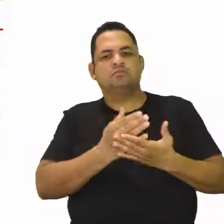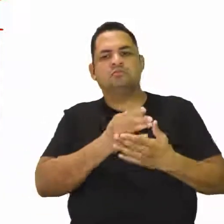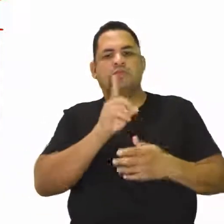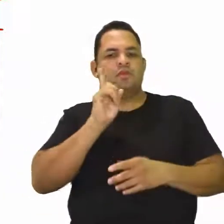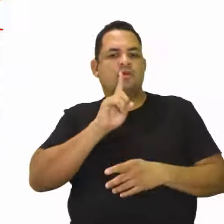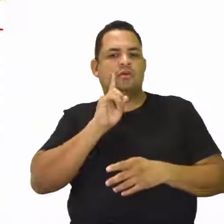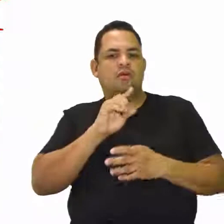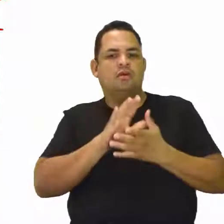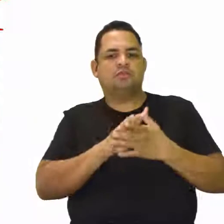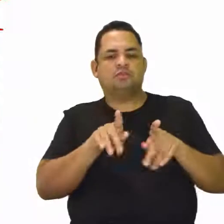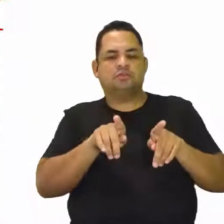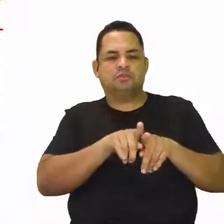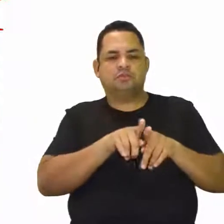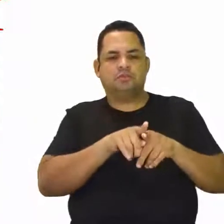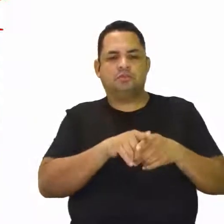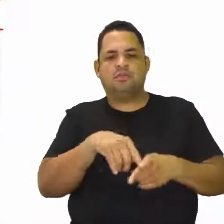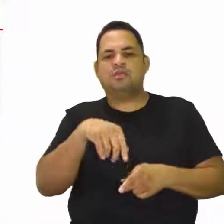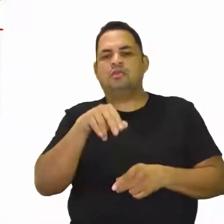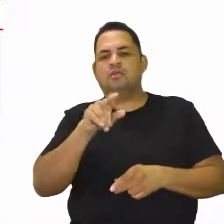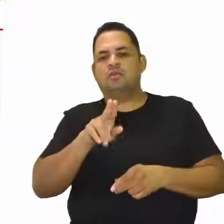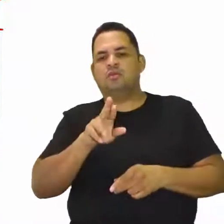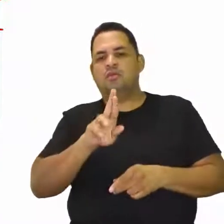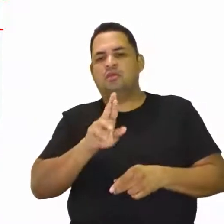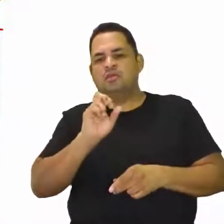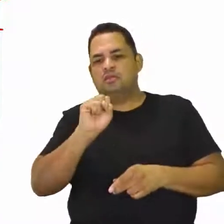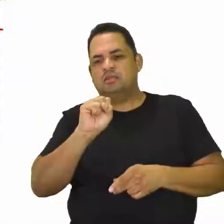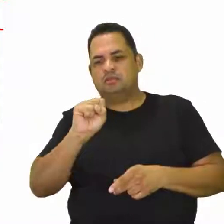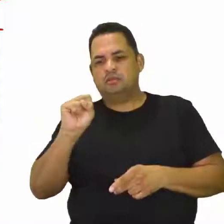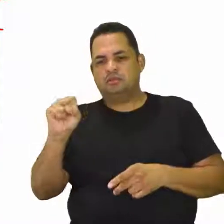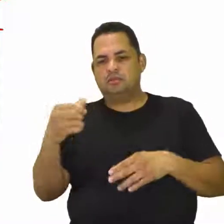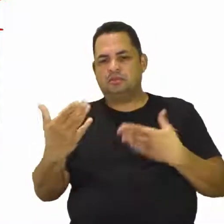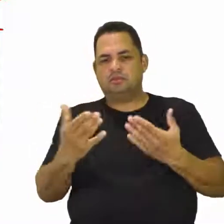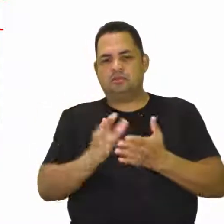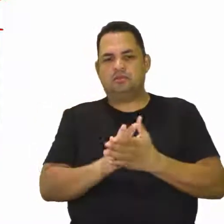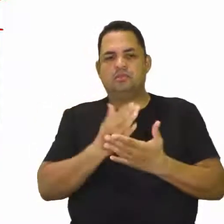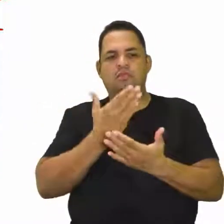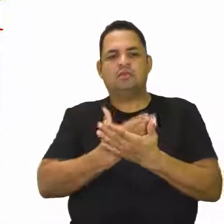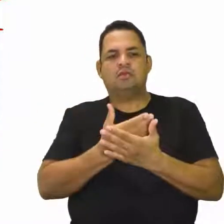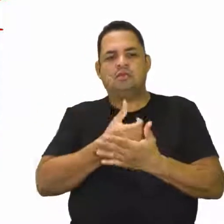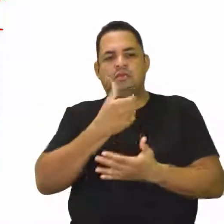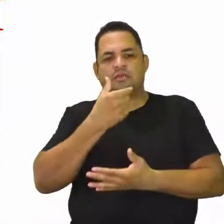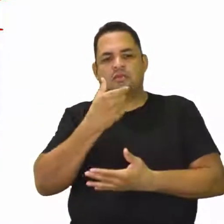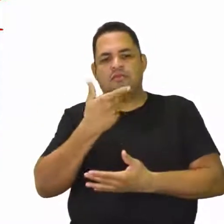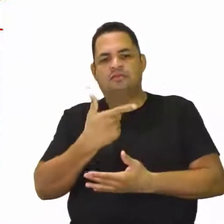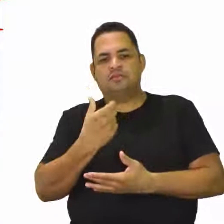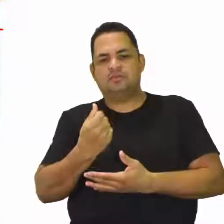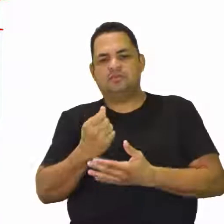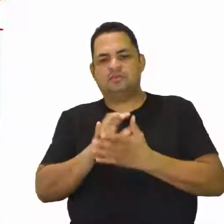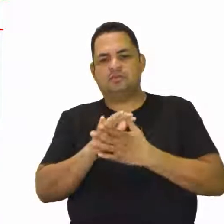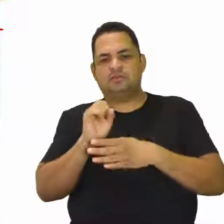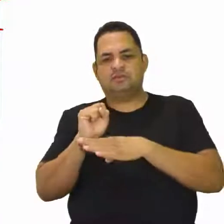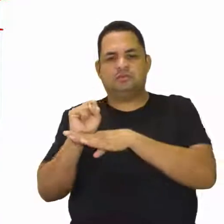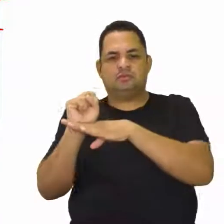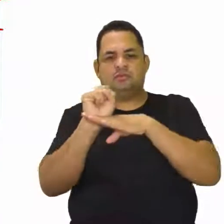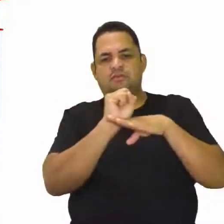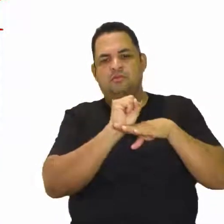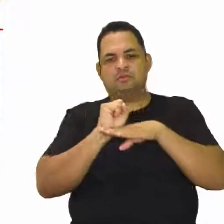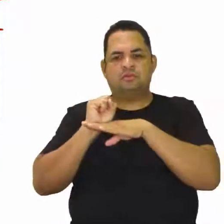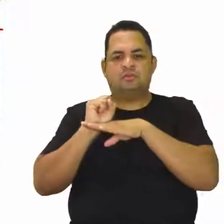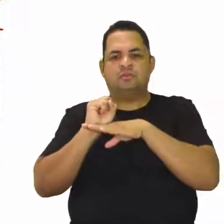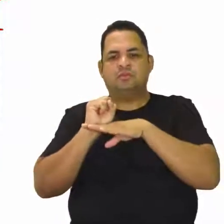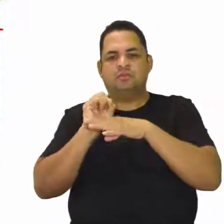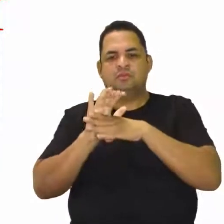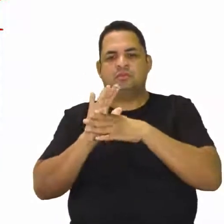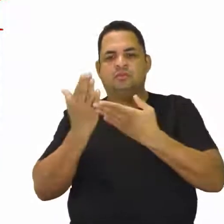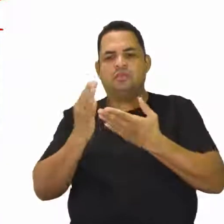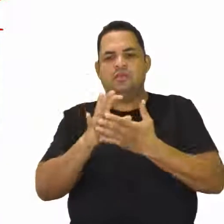União Soviética. Fechou? Aula 26, Socialismo, da Revolução até